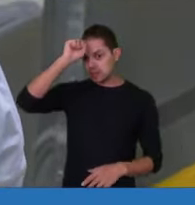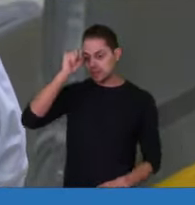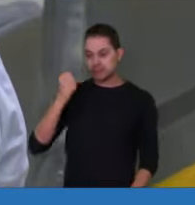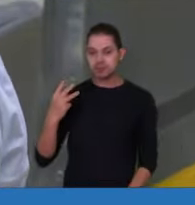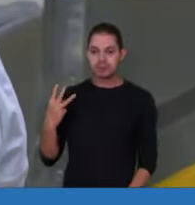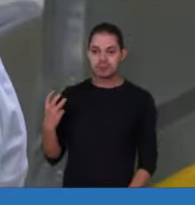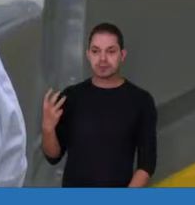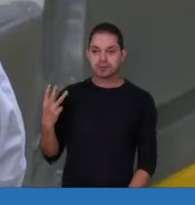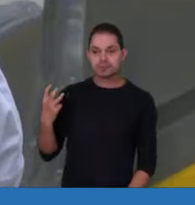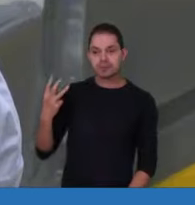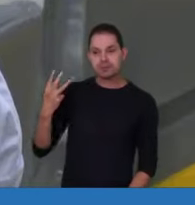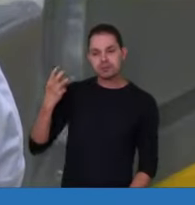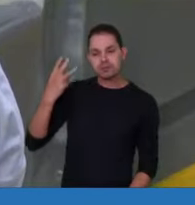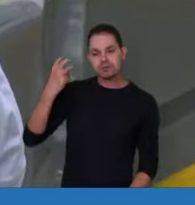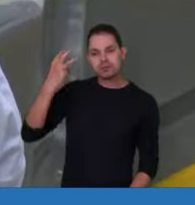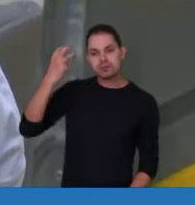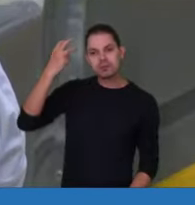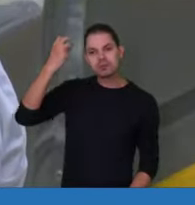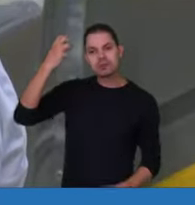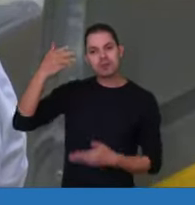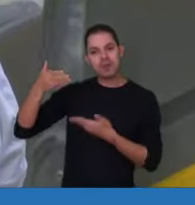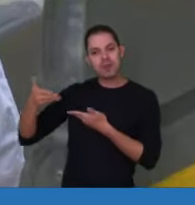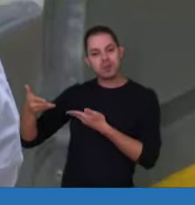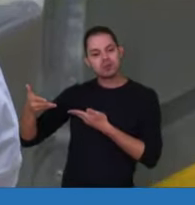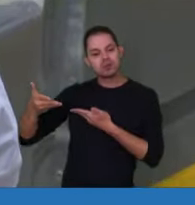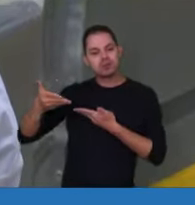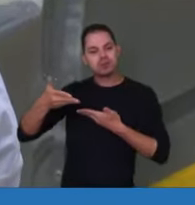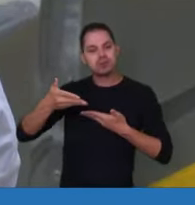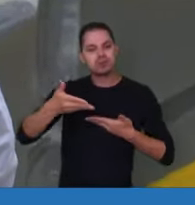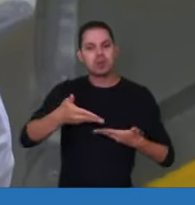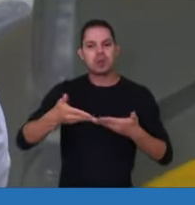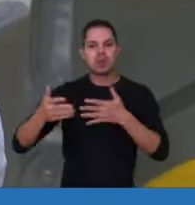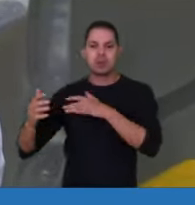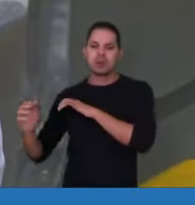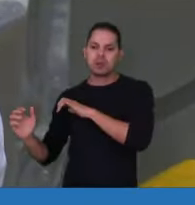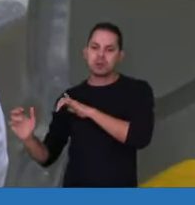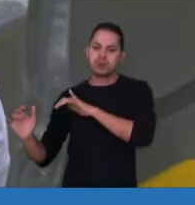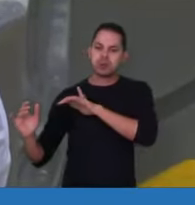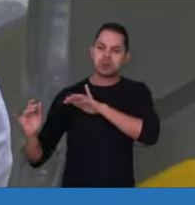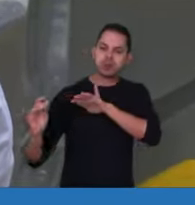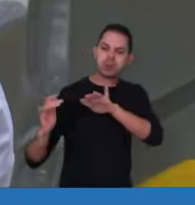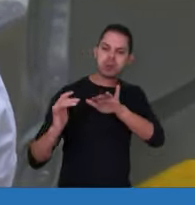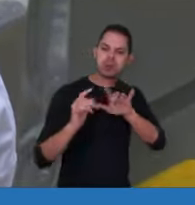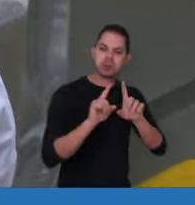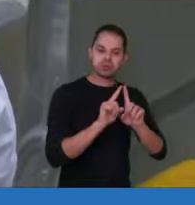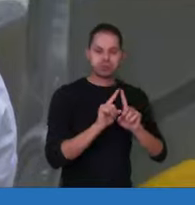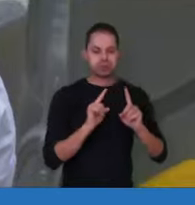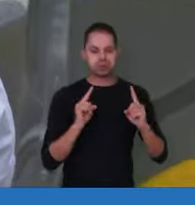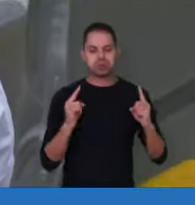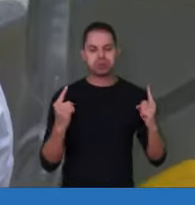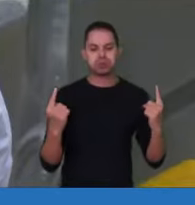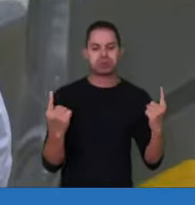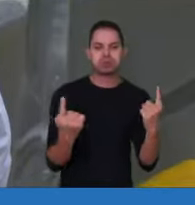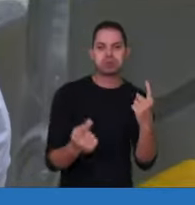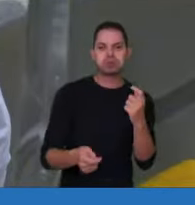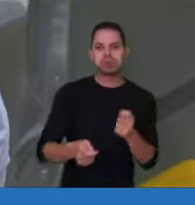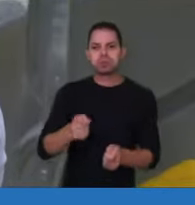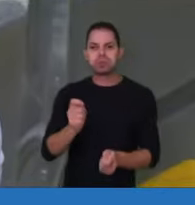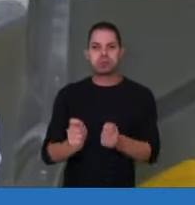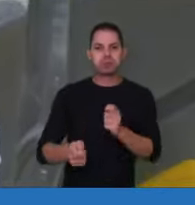Marielle nos convidou para uma roda de